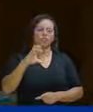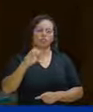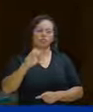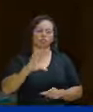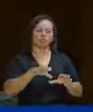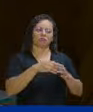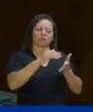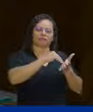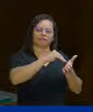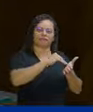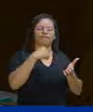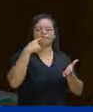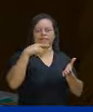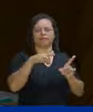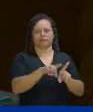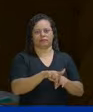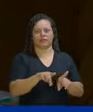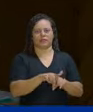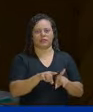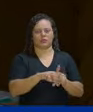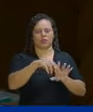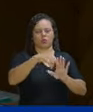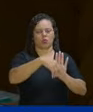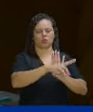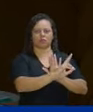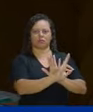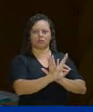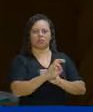como demonstram os documentos fiscais nos IDs